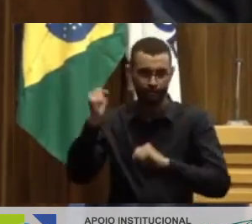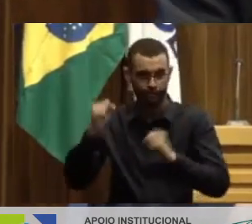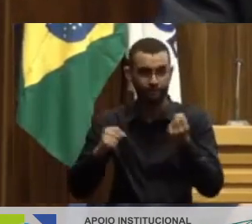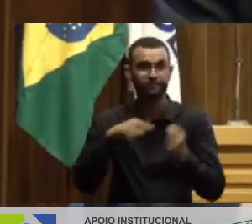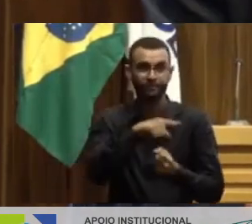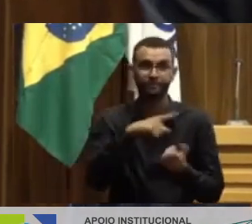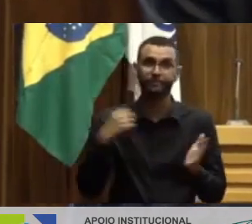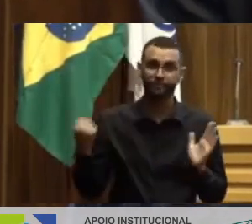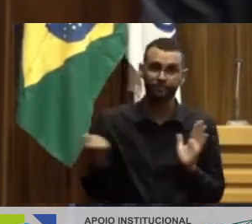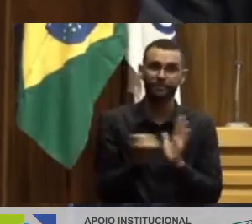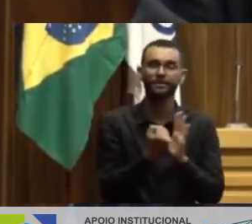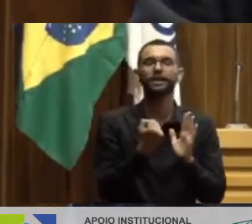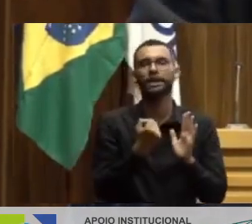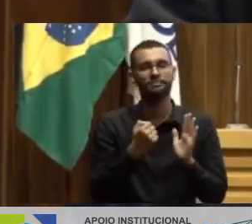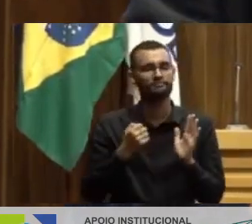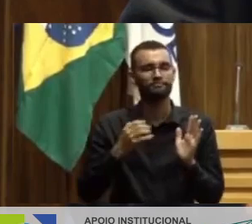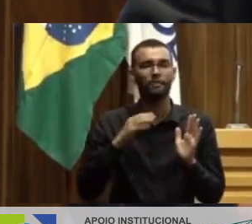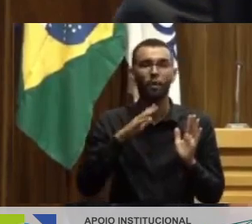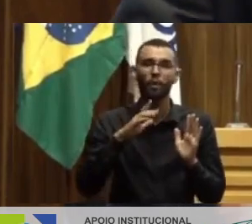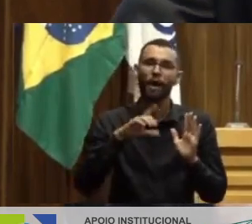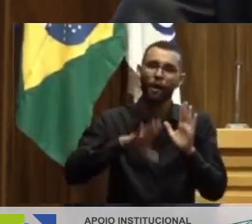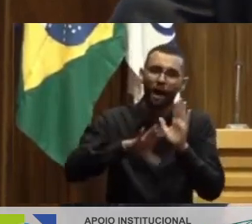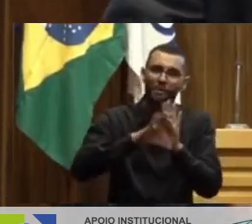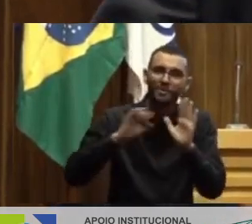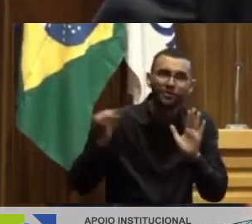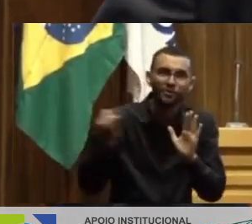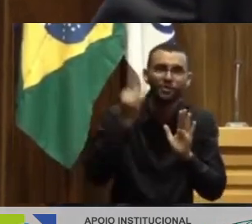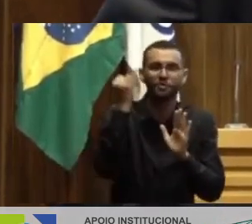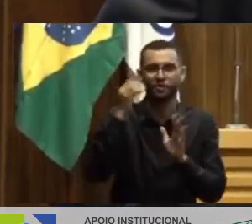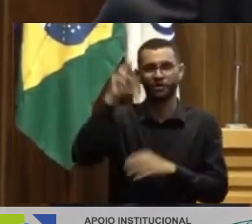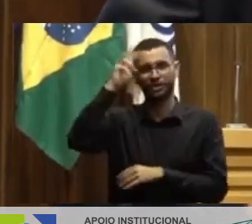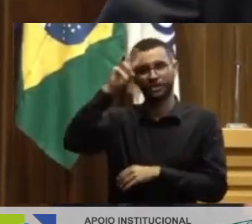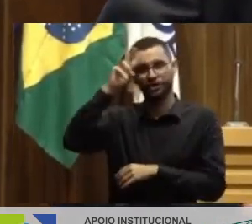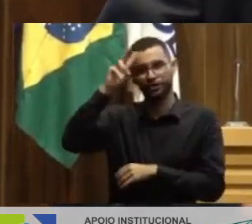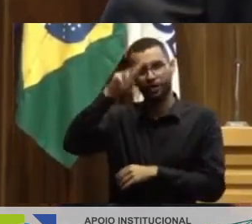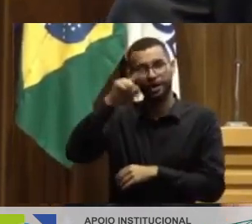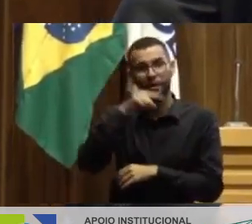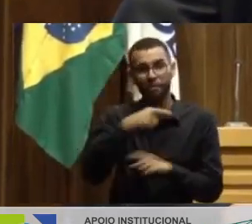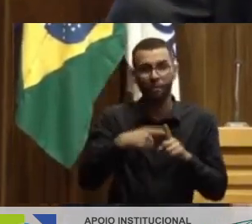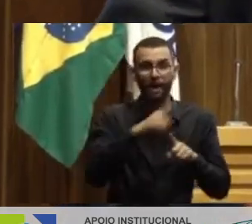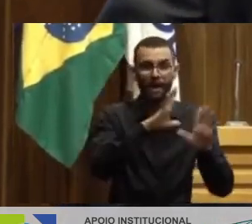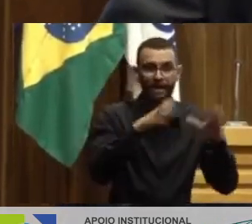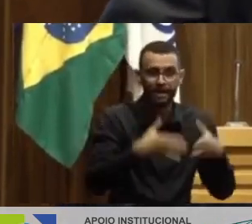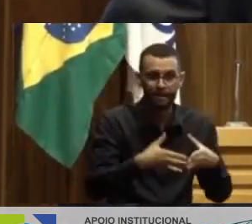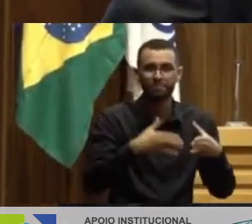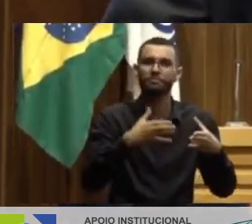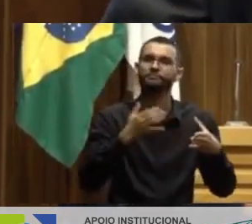como um capítulo muito importante, porque a sua equipe foi decisiva para a gente avançar